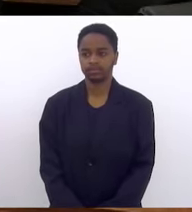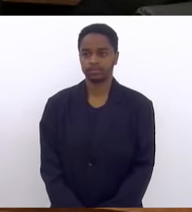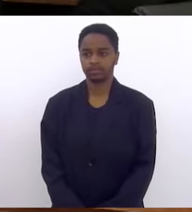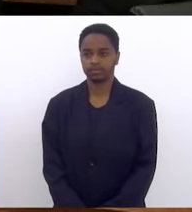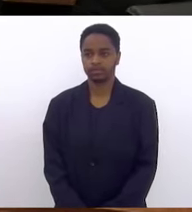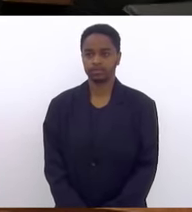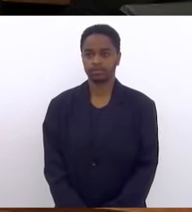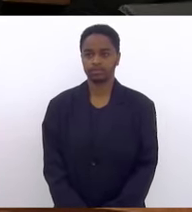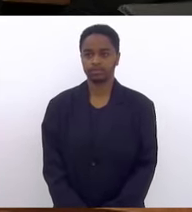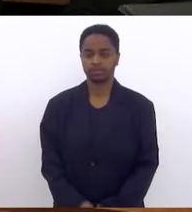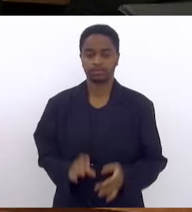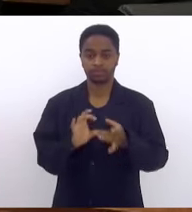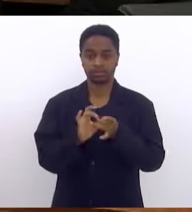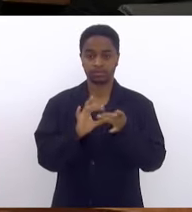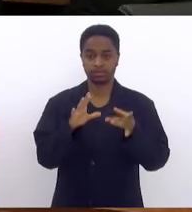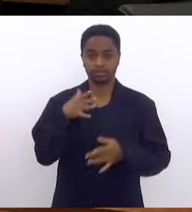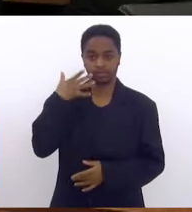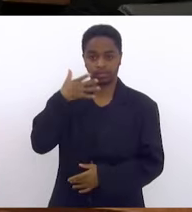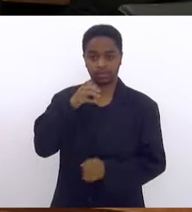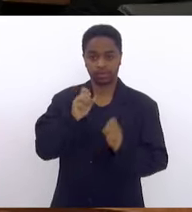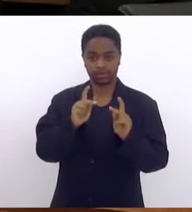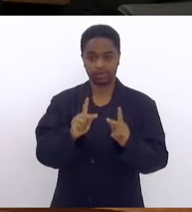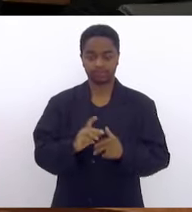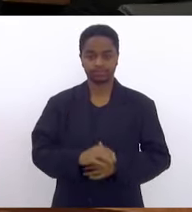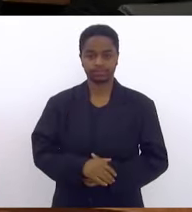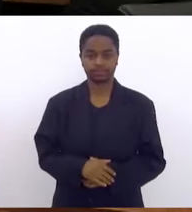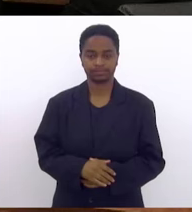Aristide, fica à vontade, por favor, tá, meu amigo?